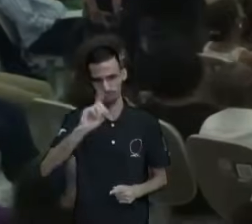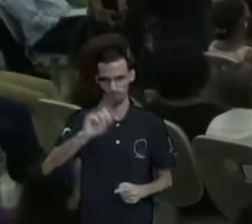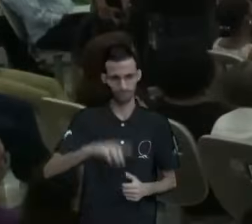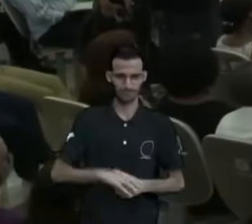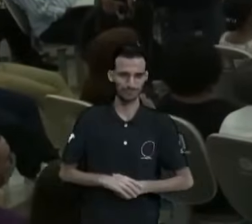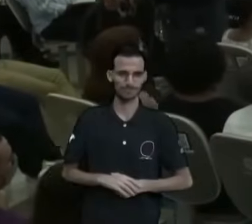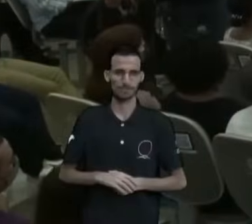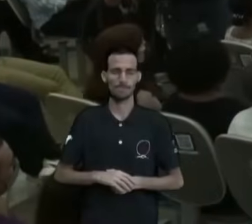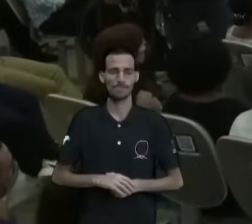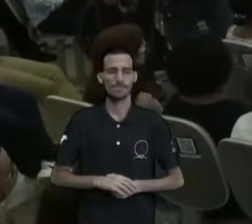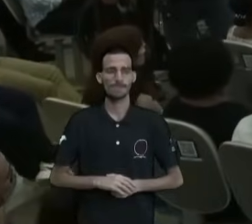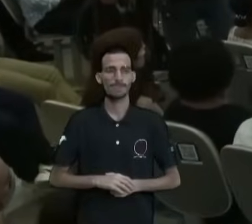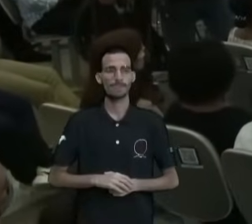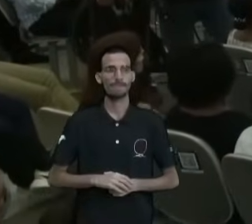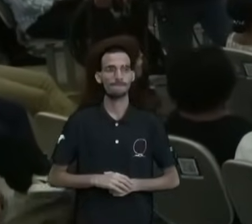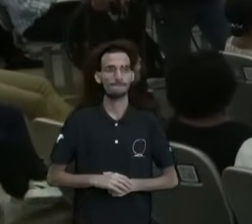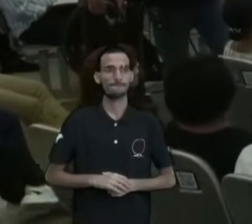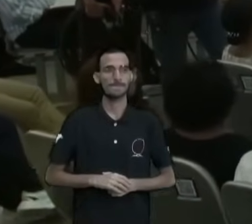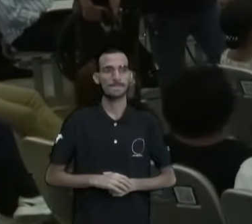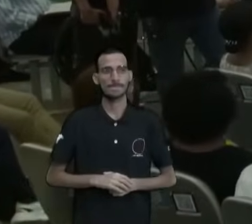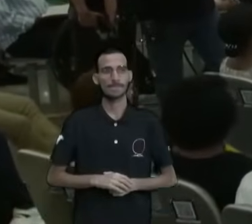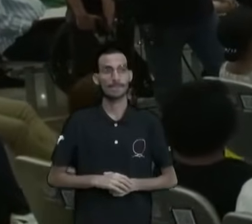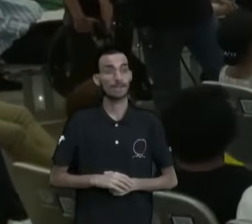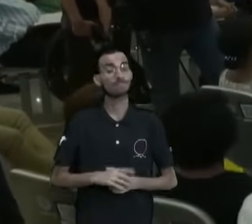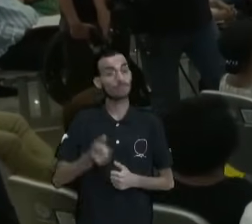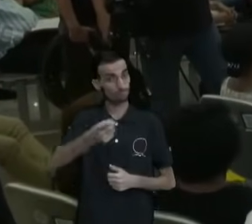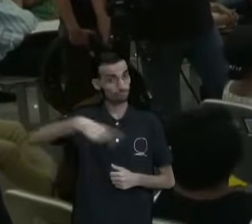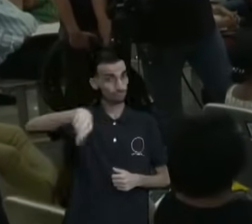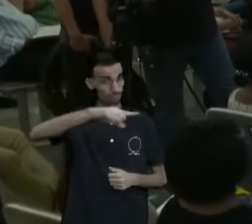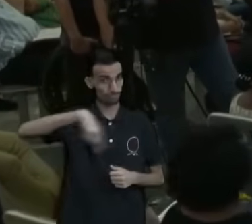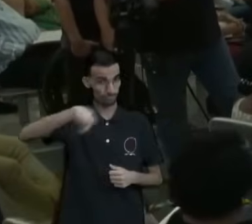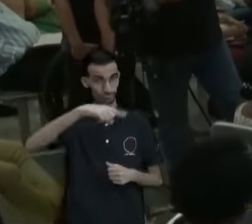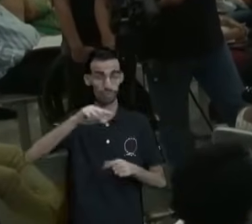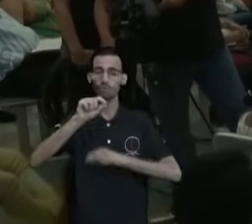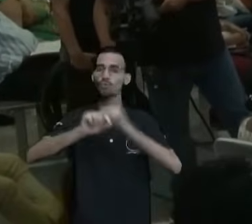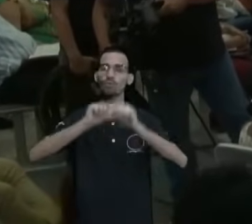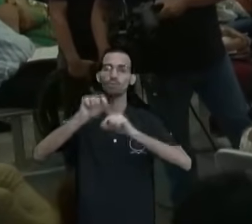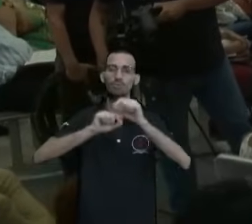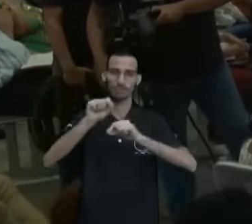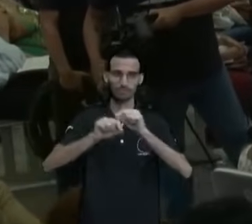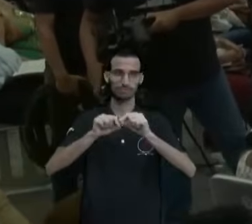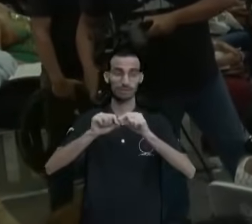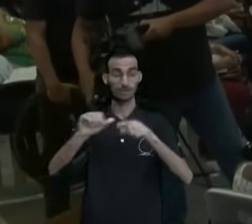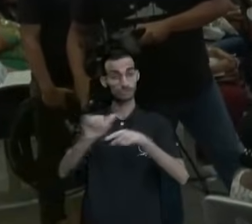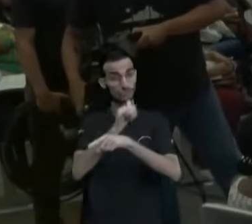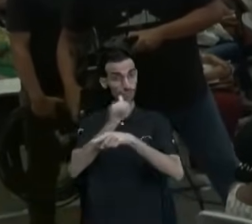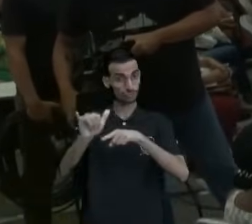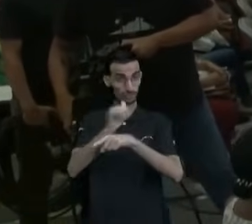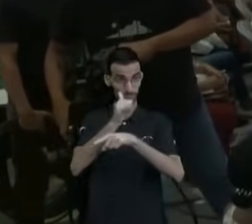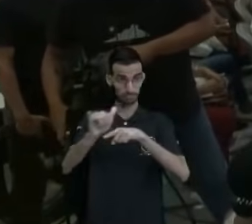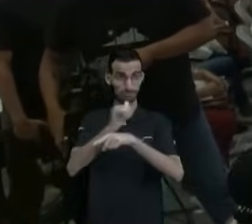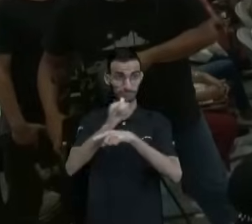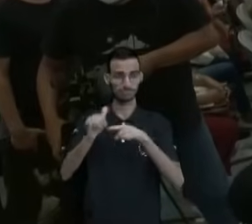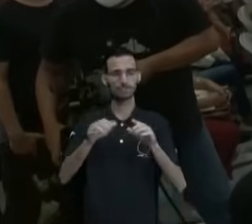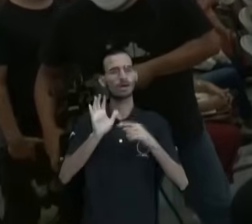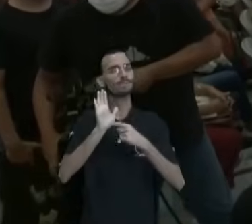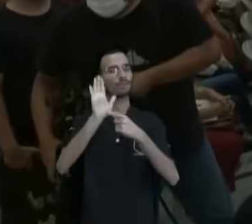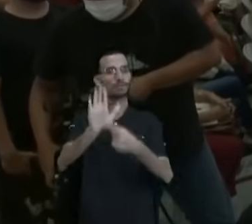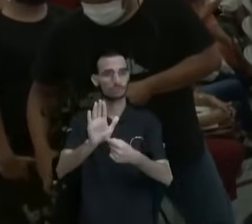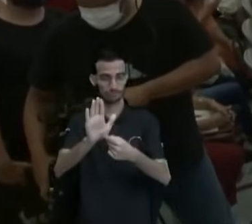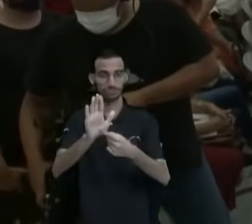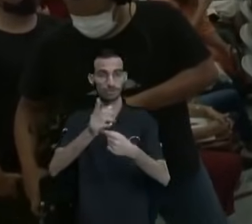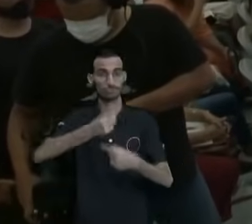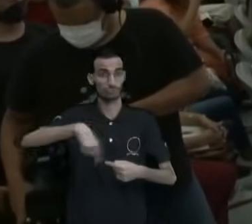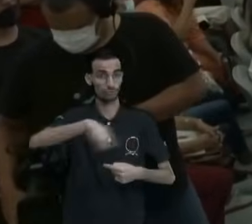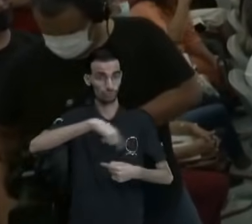não você tem que entender o jogo astuto que eu vou mostrar para você primeira coisa